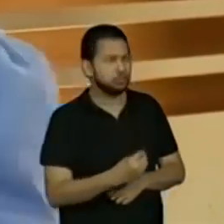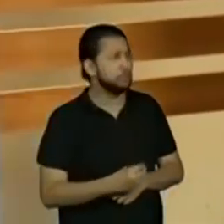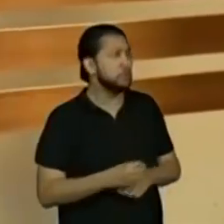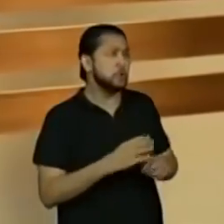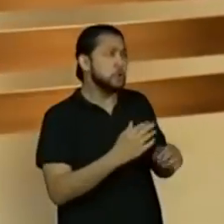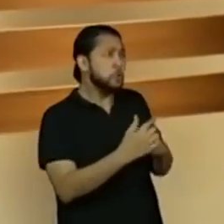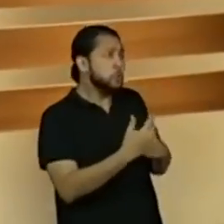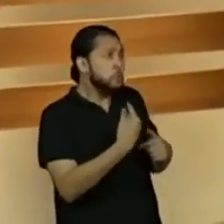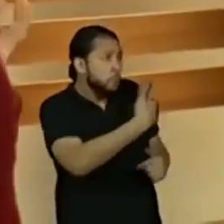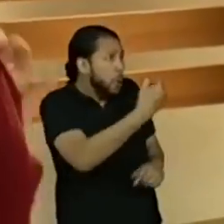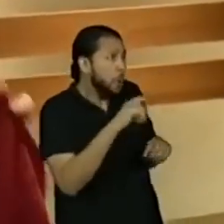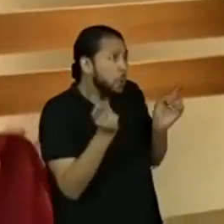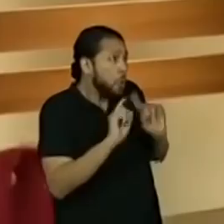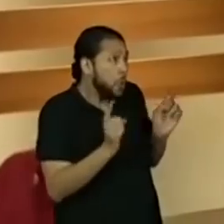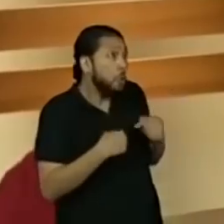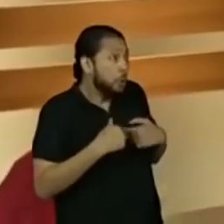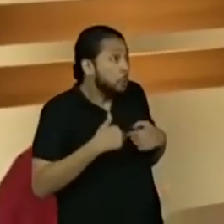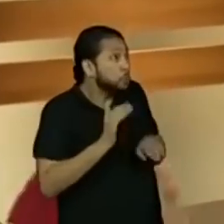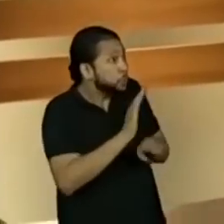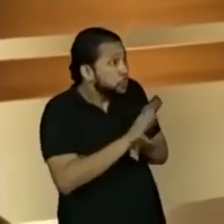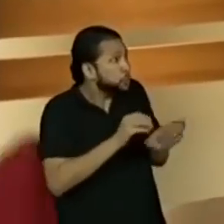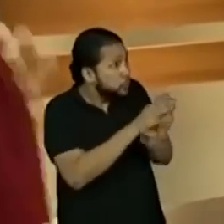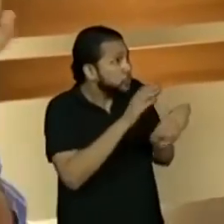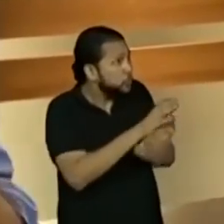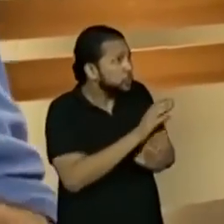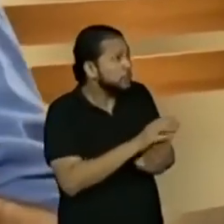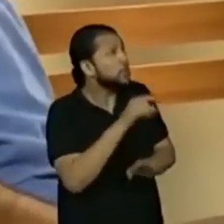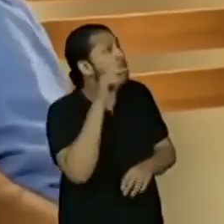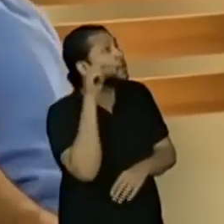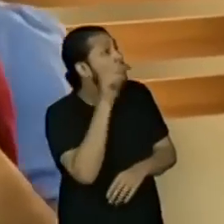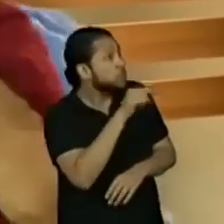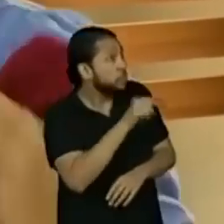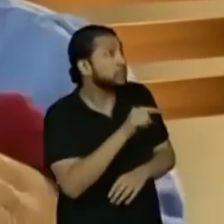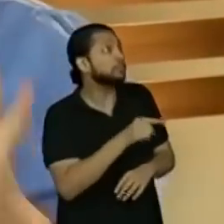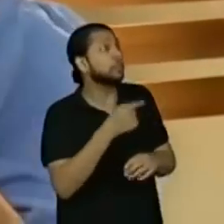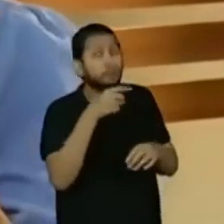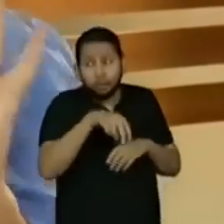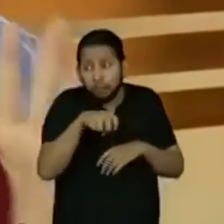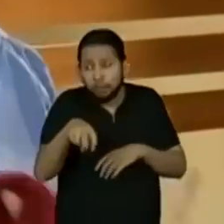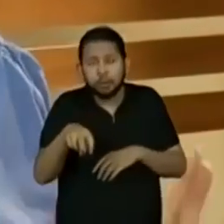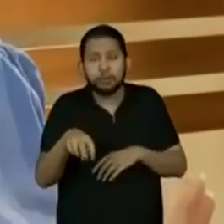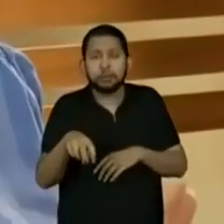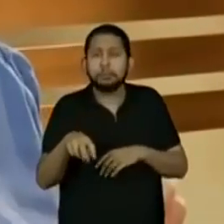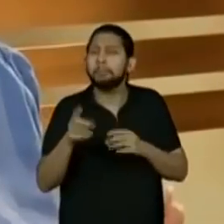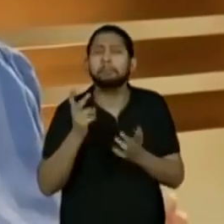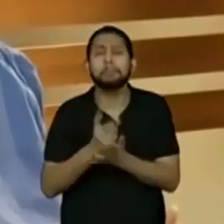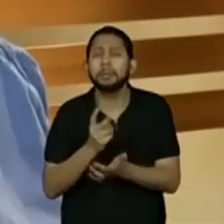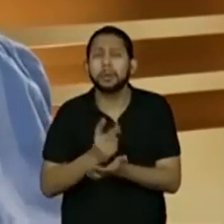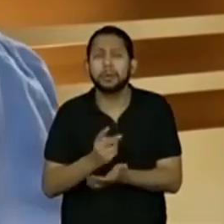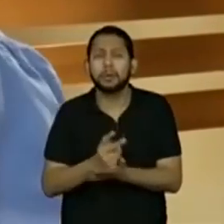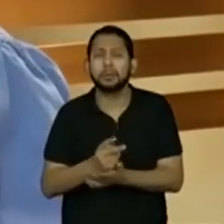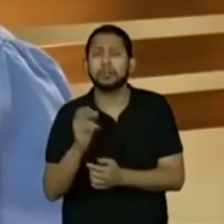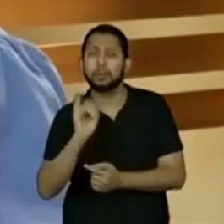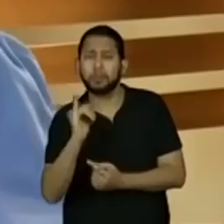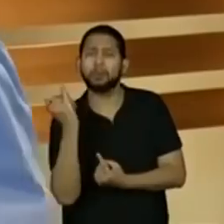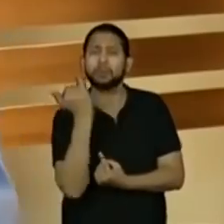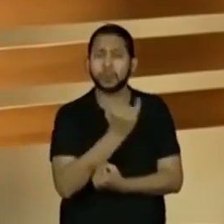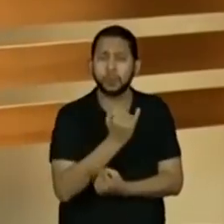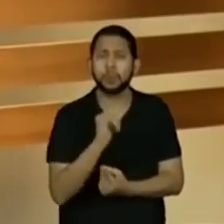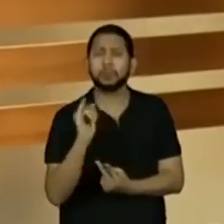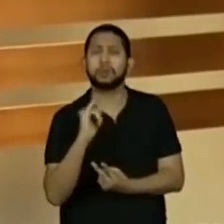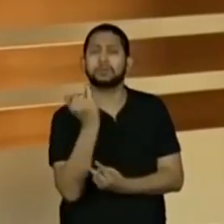mates, que tenho um conselho para te dar. Você, quando seguir a vila, a mesma coisa que falou para os irmãos. Aí ele